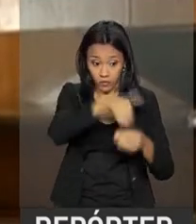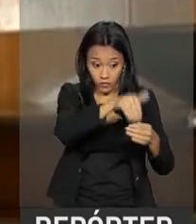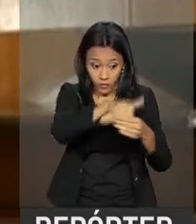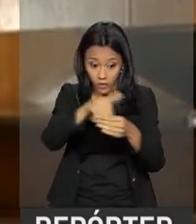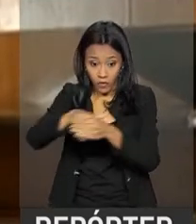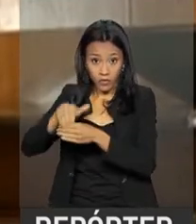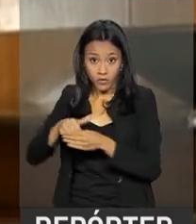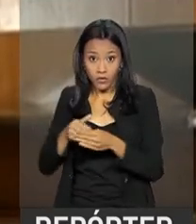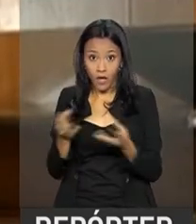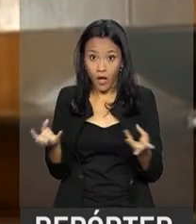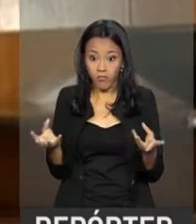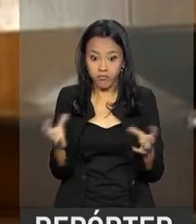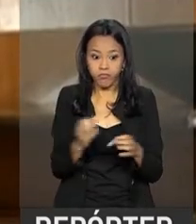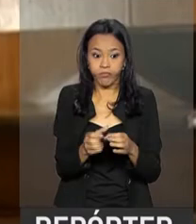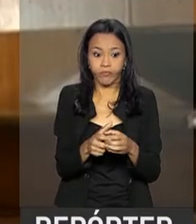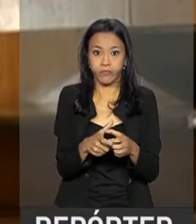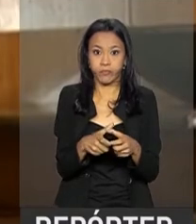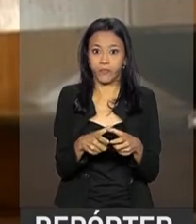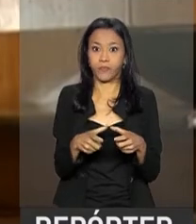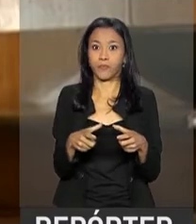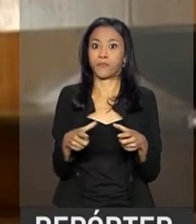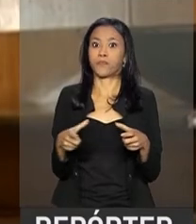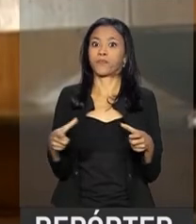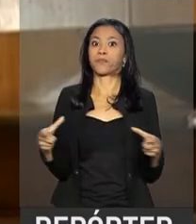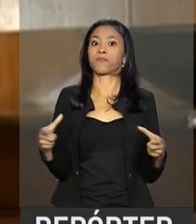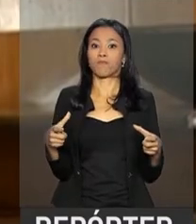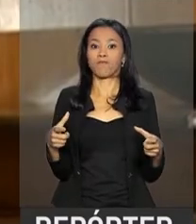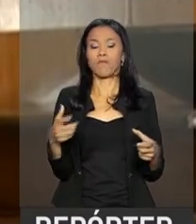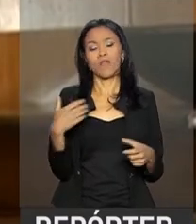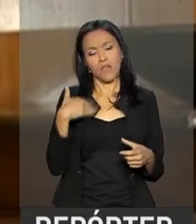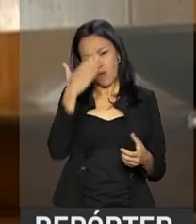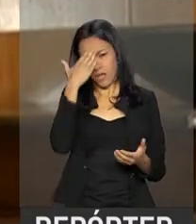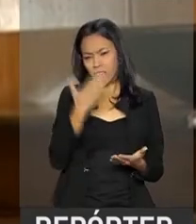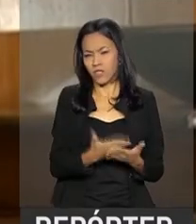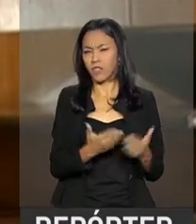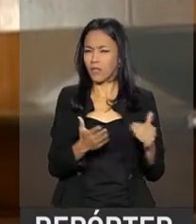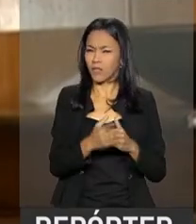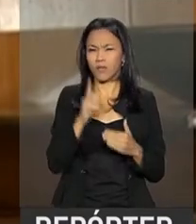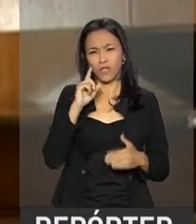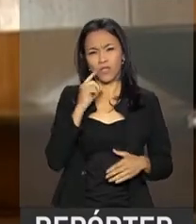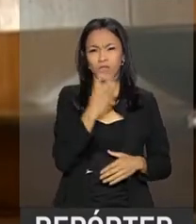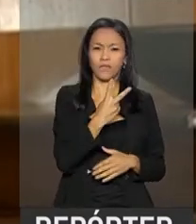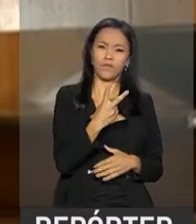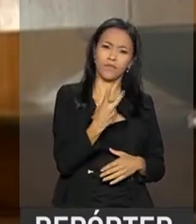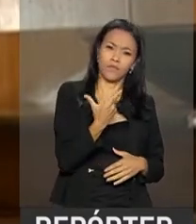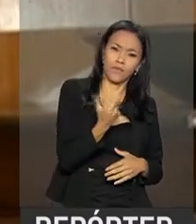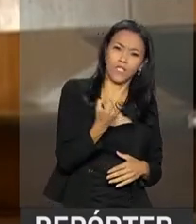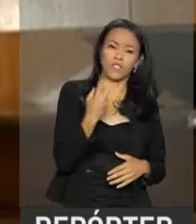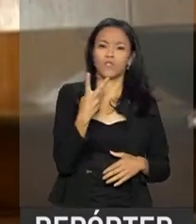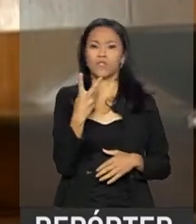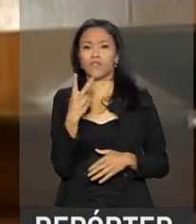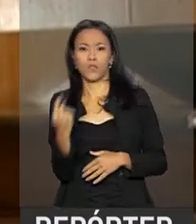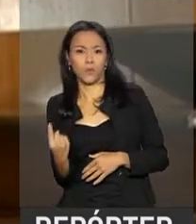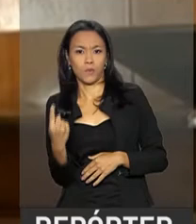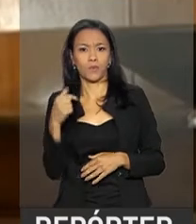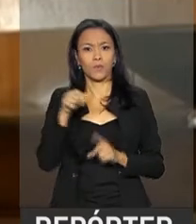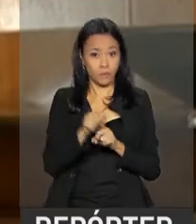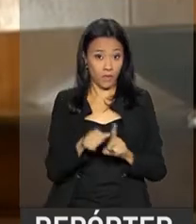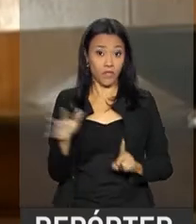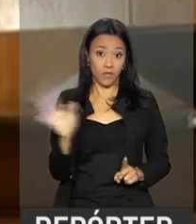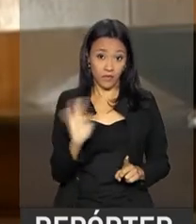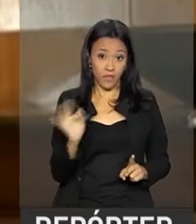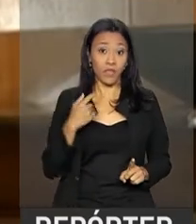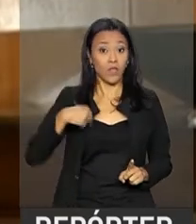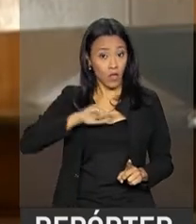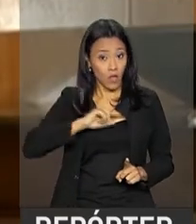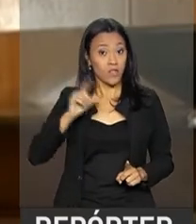é eu volto a dizer eu acredito que até o dia 20 e 21 de deste mês de fevereiro nós